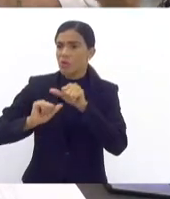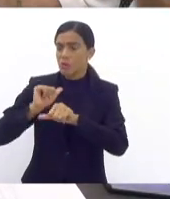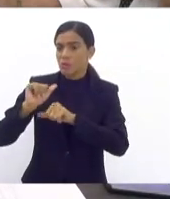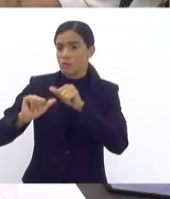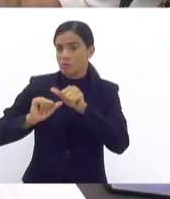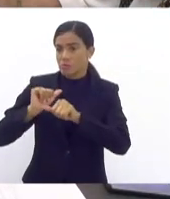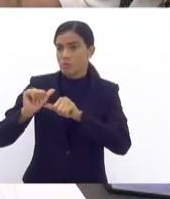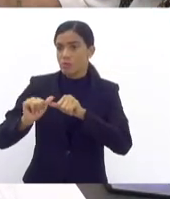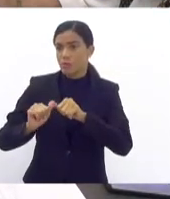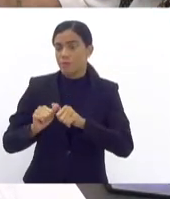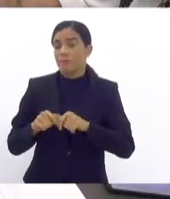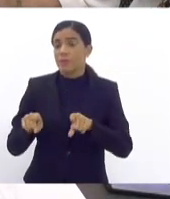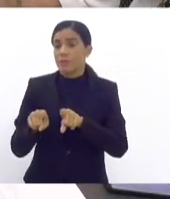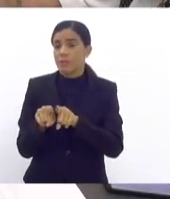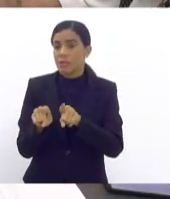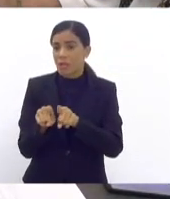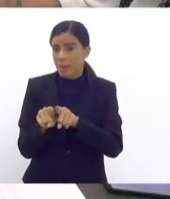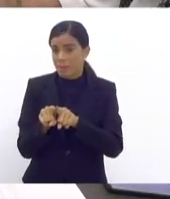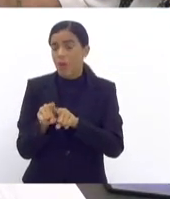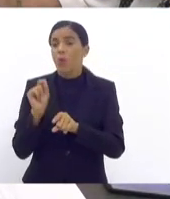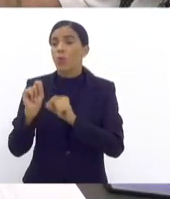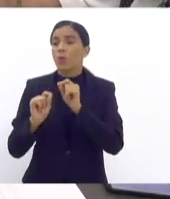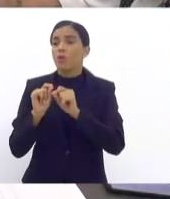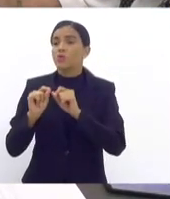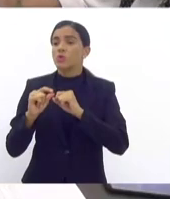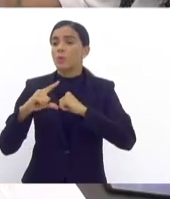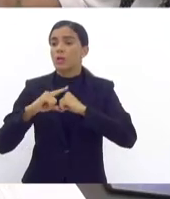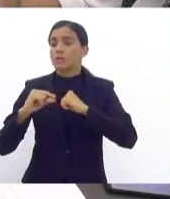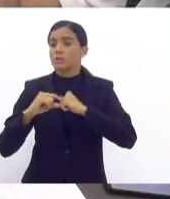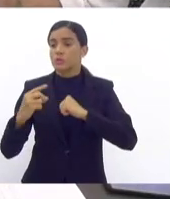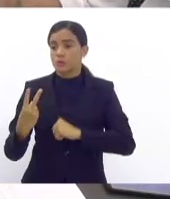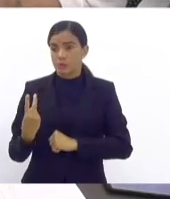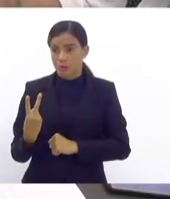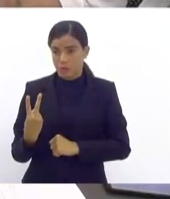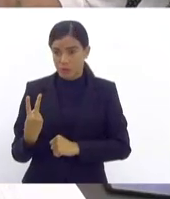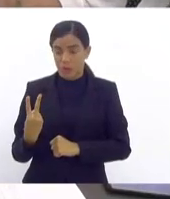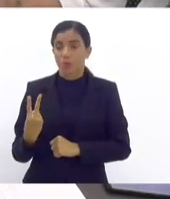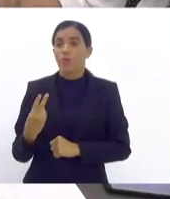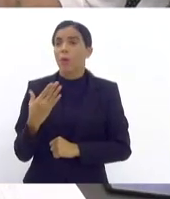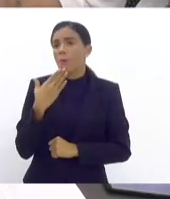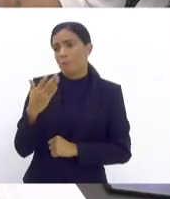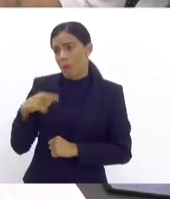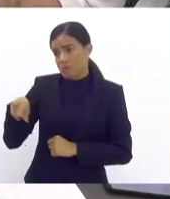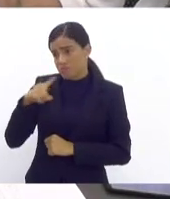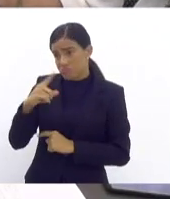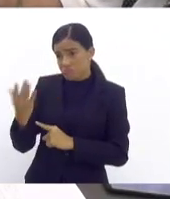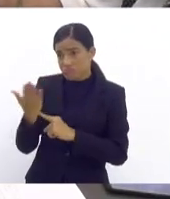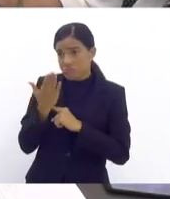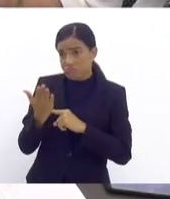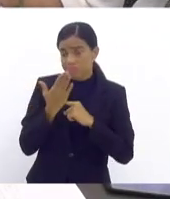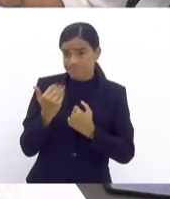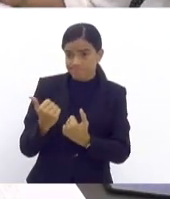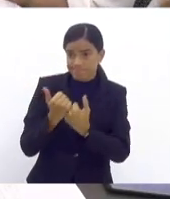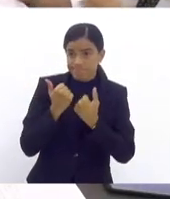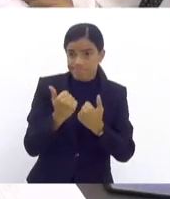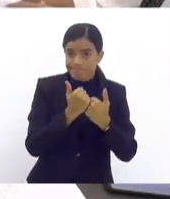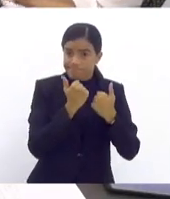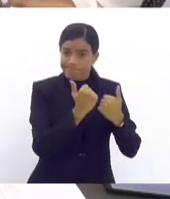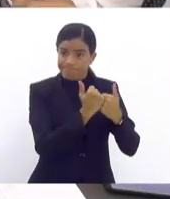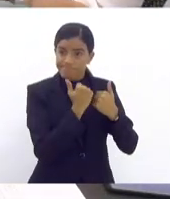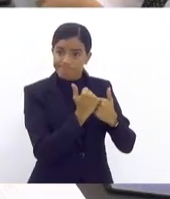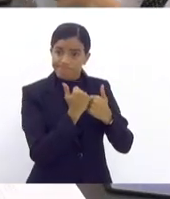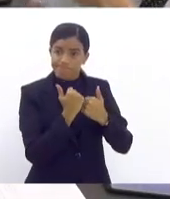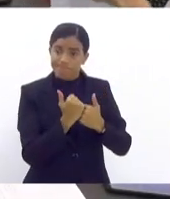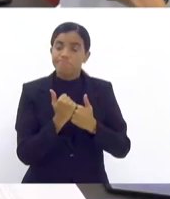melhor juízo, são somente no que diz respeito ao artigo 2º. E aí eu peço a colaboração de Vossa Excelência, Vinícius Cosolino, deputado Vinícius Cosolino, se puder colaborar aí para a